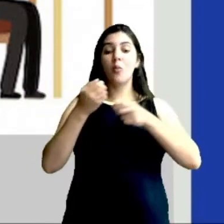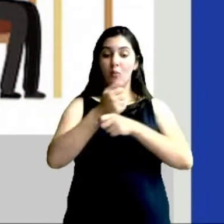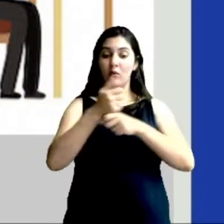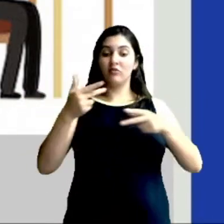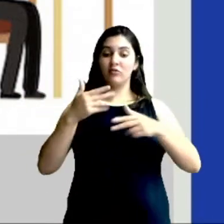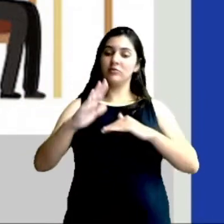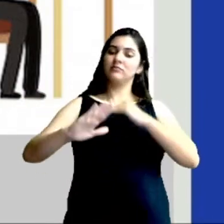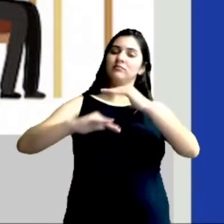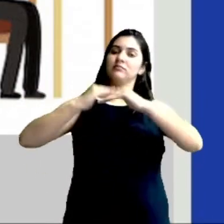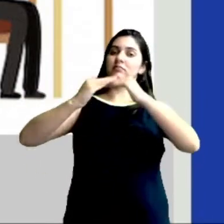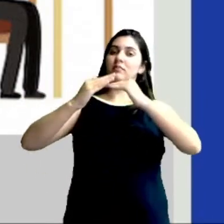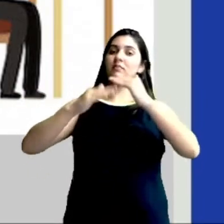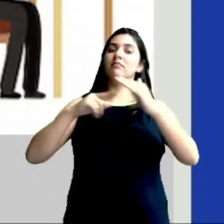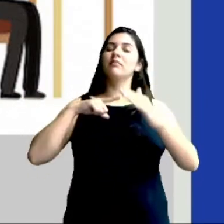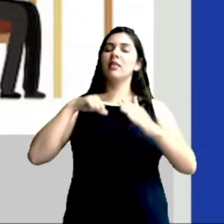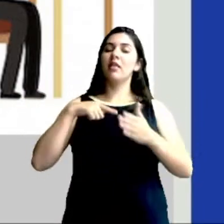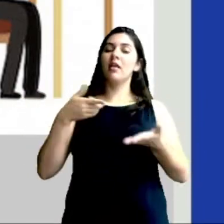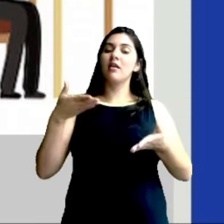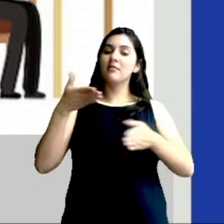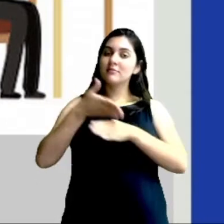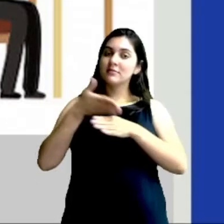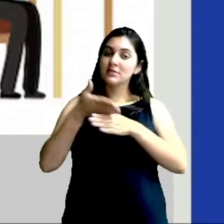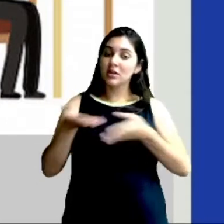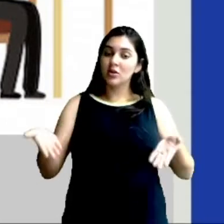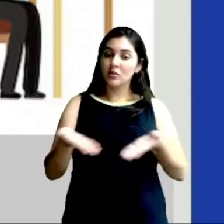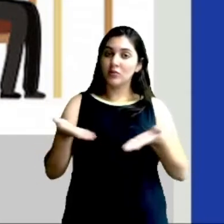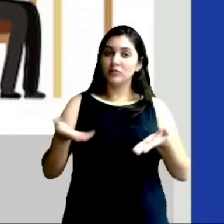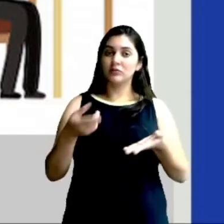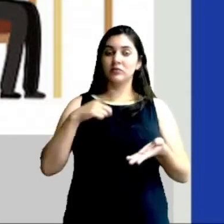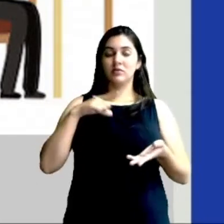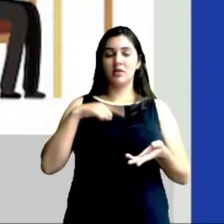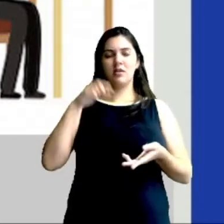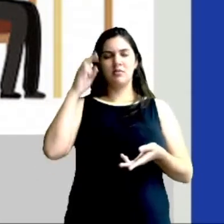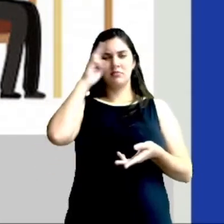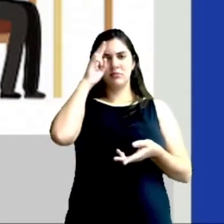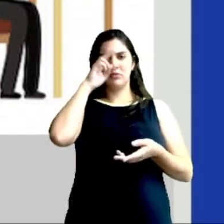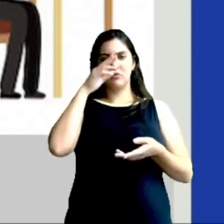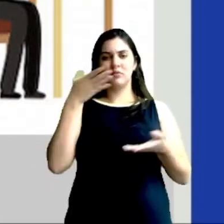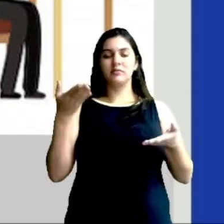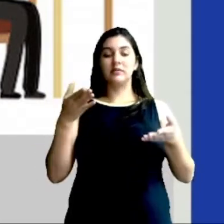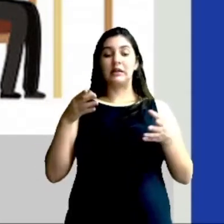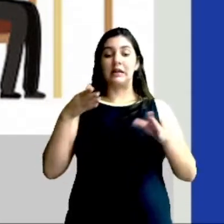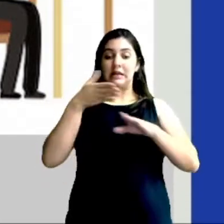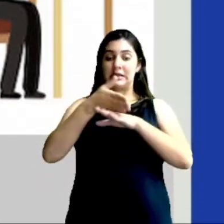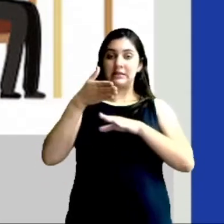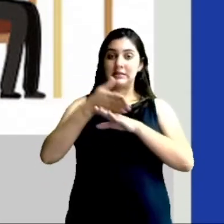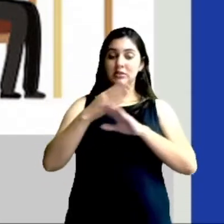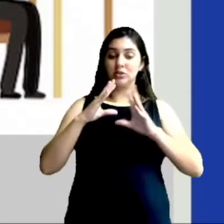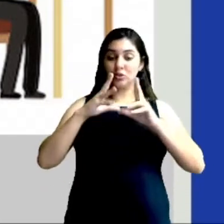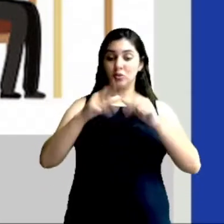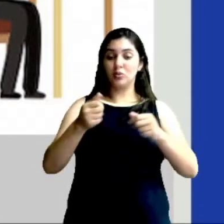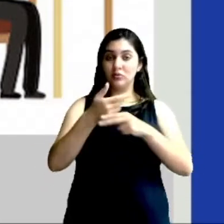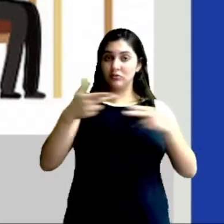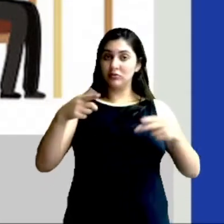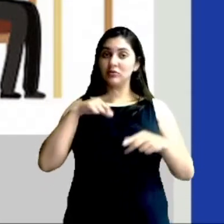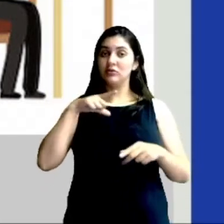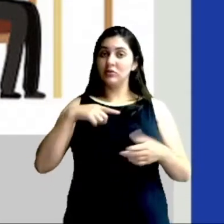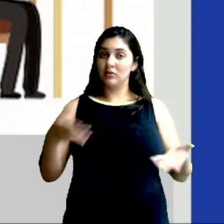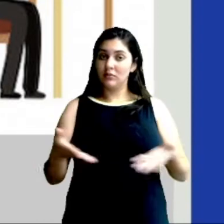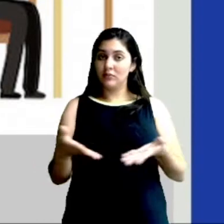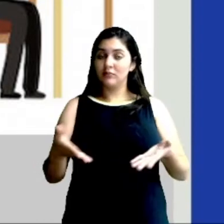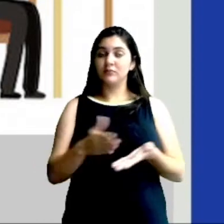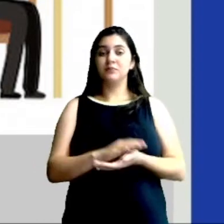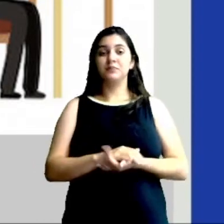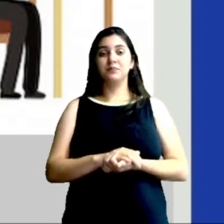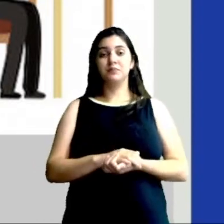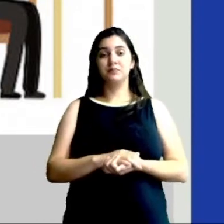evoluir para que a gente tenha hoje acesso a ela né existe um percurso histórico para a gente ter acesso a todas as coisas que a gente tem hoje